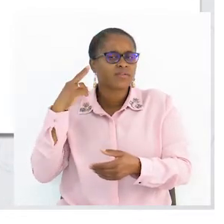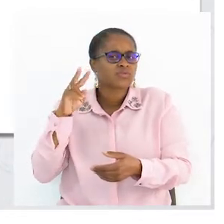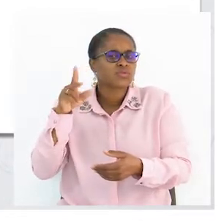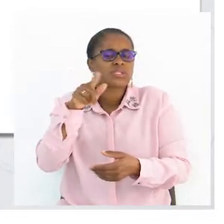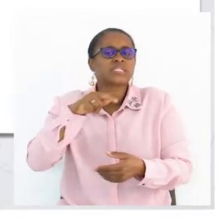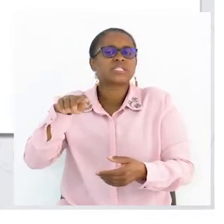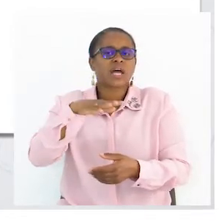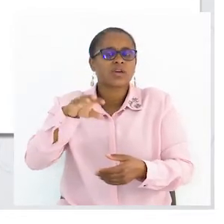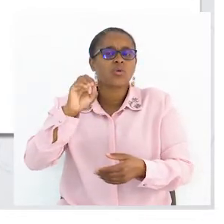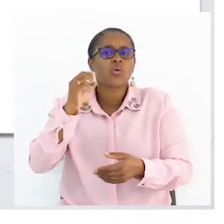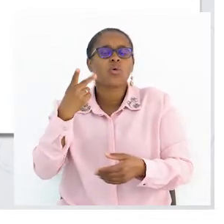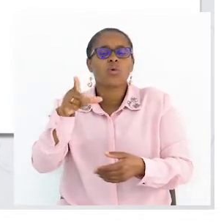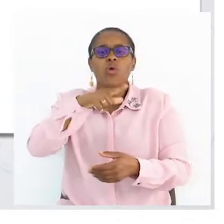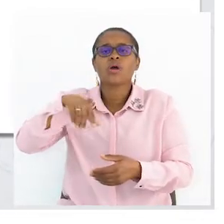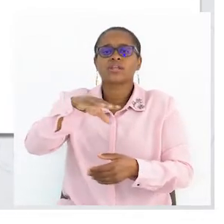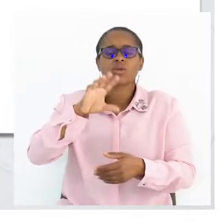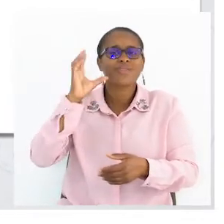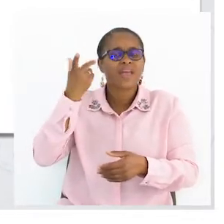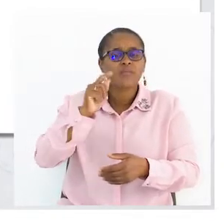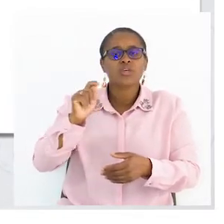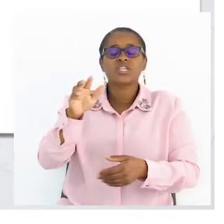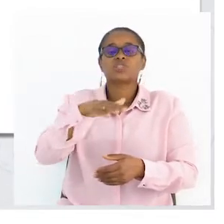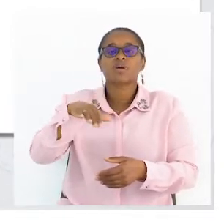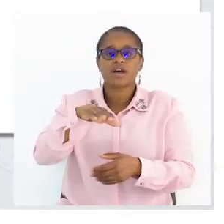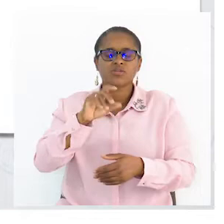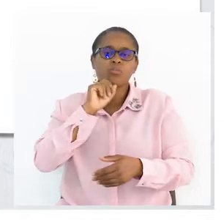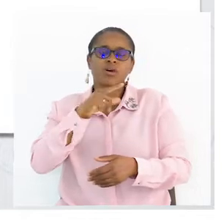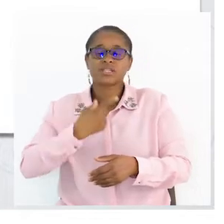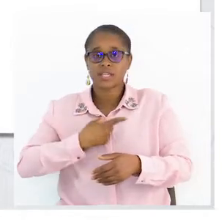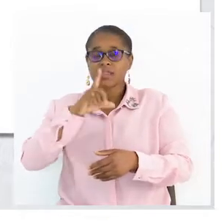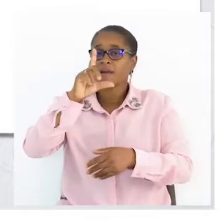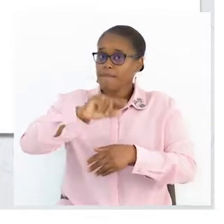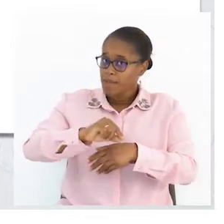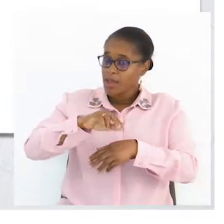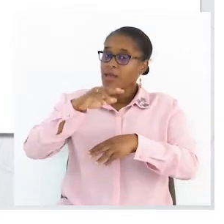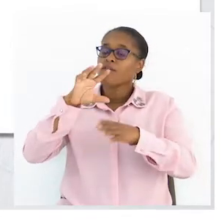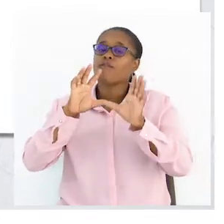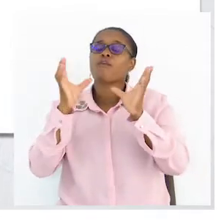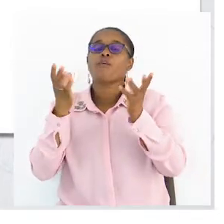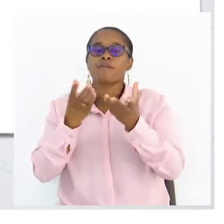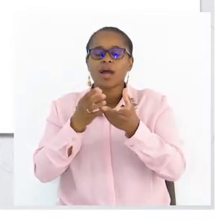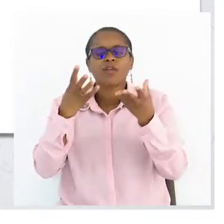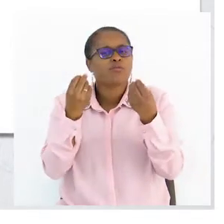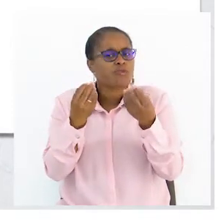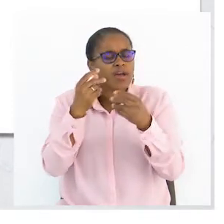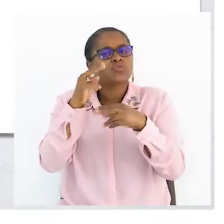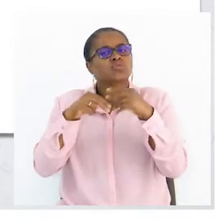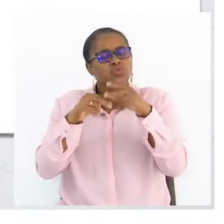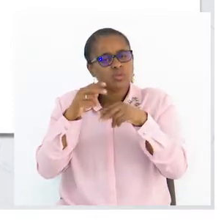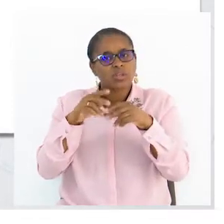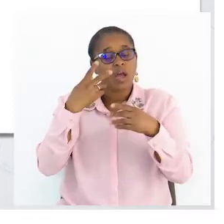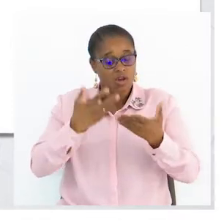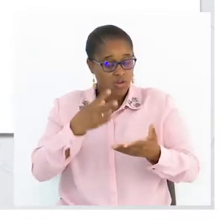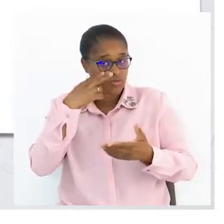espaço. Pode ser também formado por vários constituintes. E agora vamos ver quais são